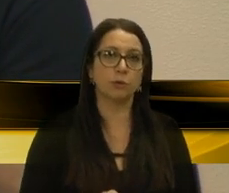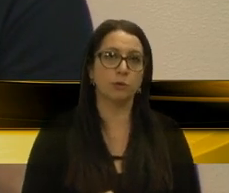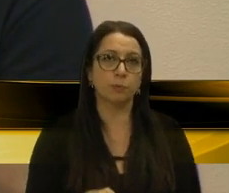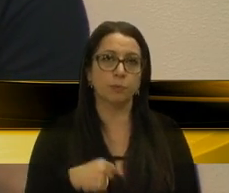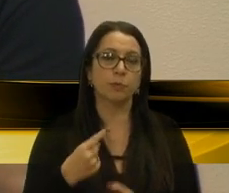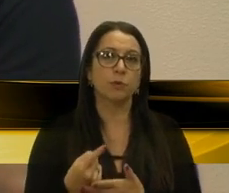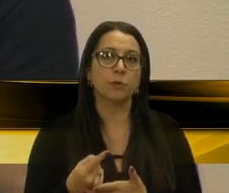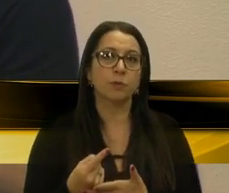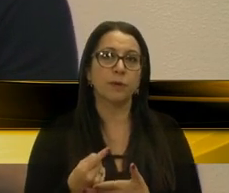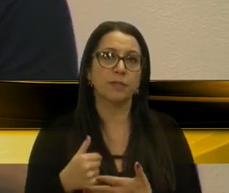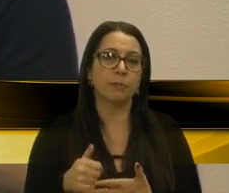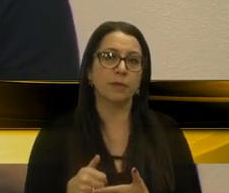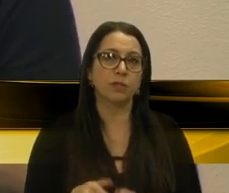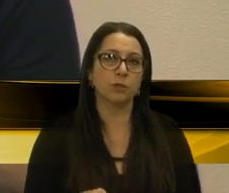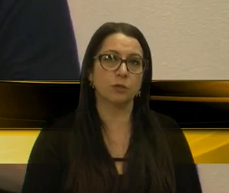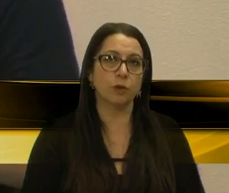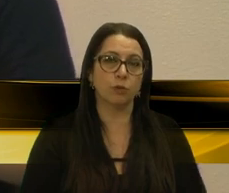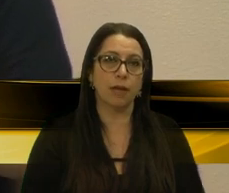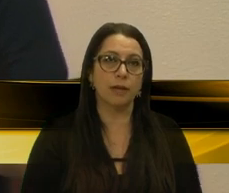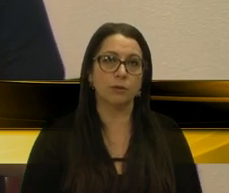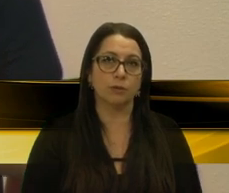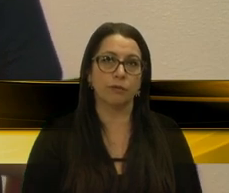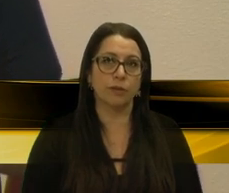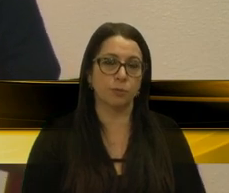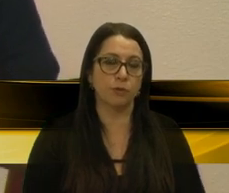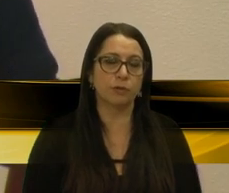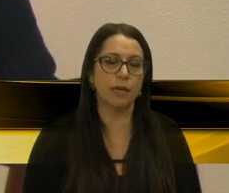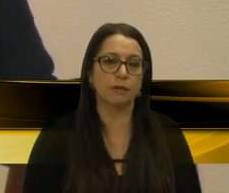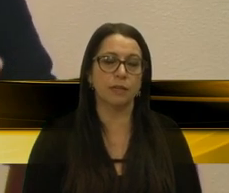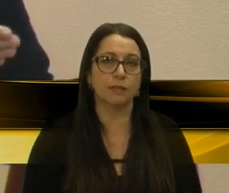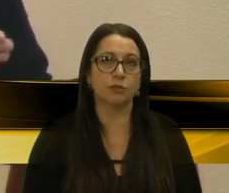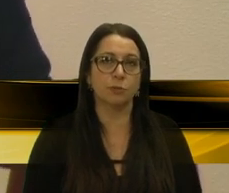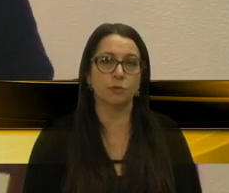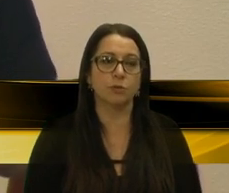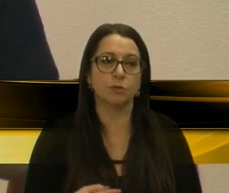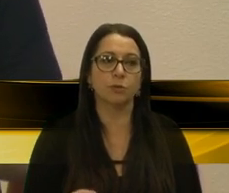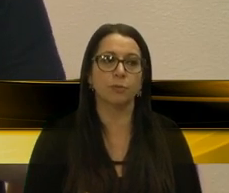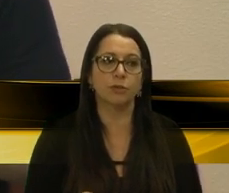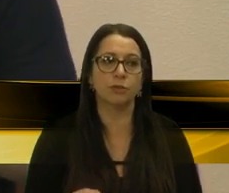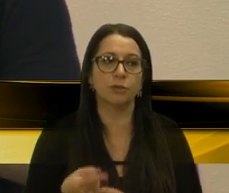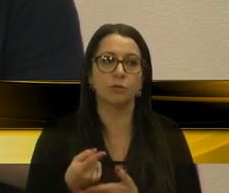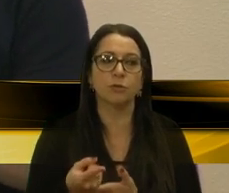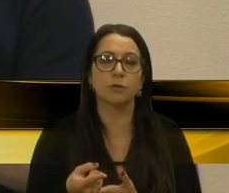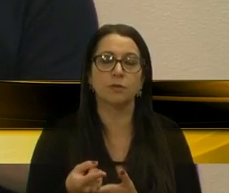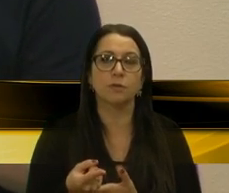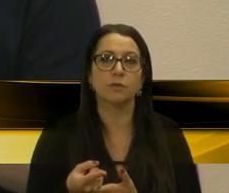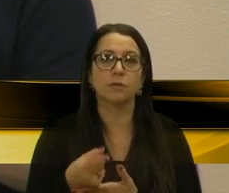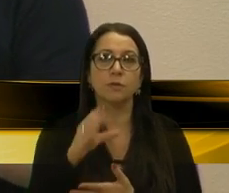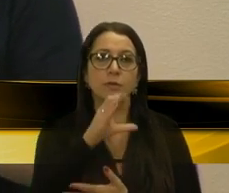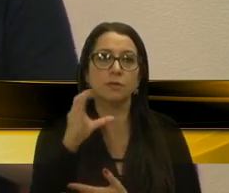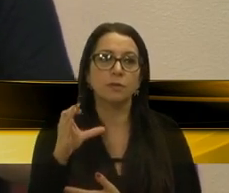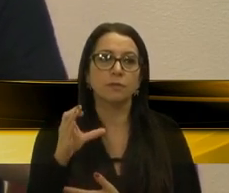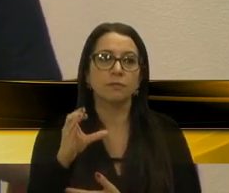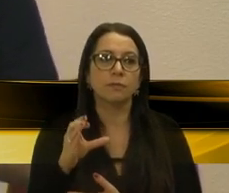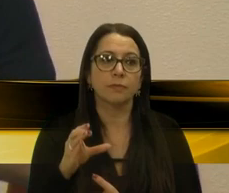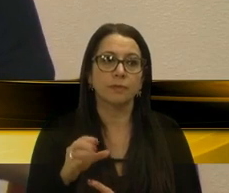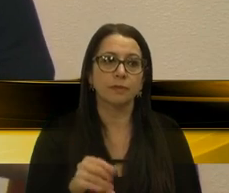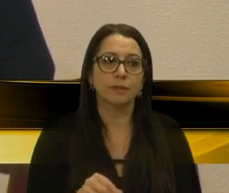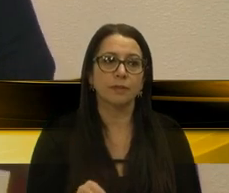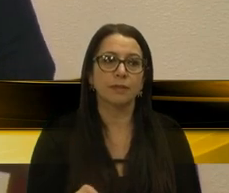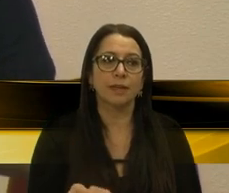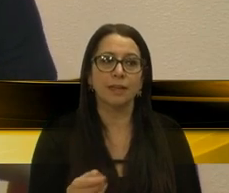exonerações e contratações aqui, efetivações. Por exemplo, o colega Mauro Cavanholo, que trabalhou aqui com a gente, era um CC ligado ao